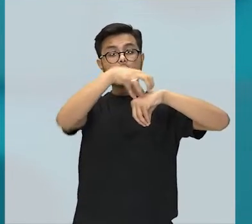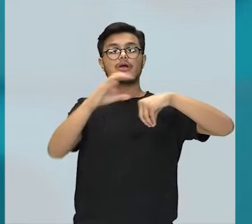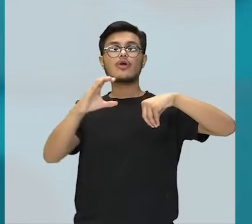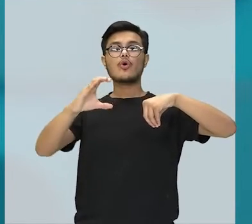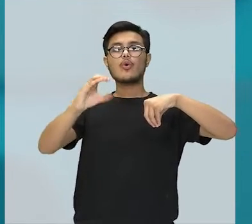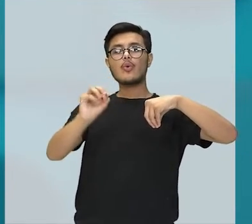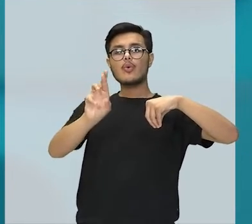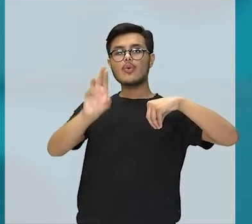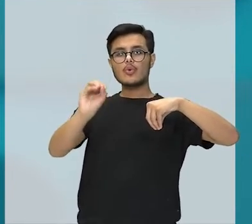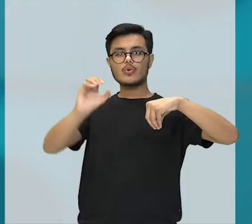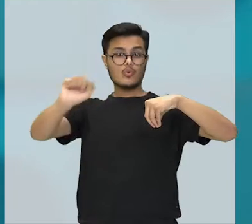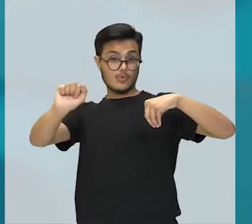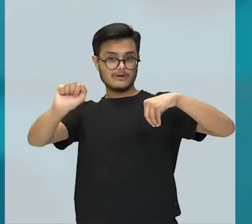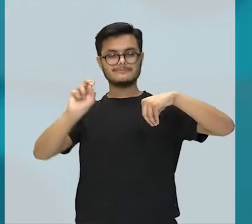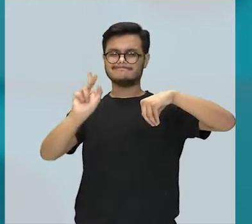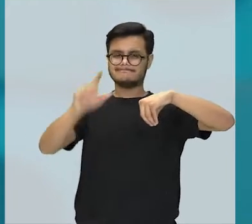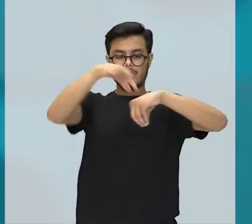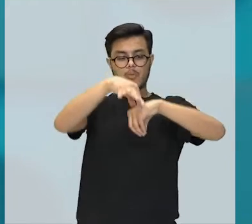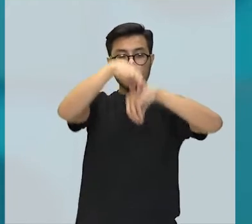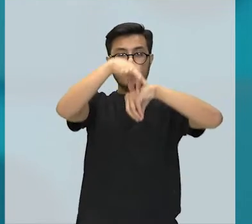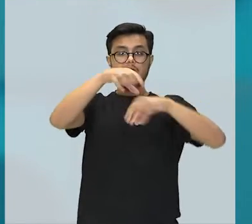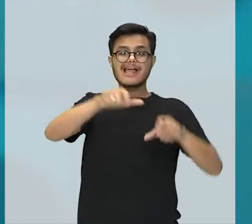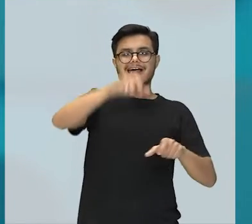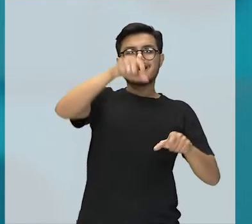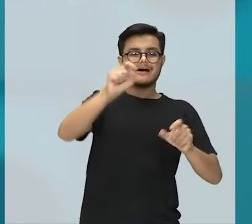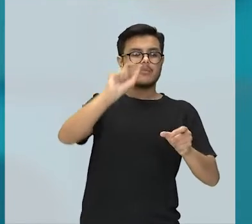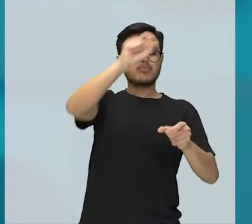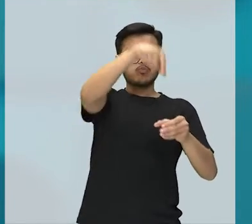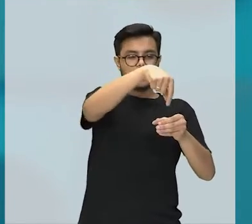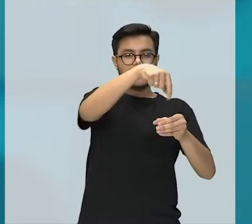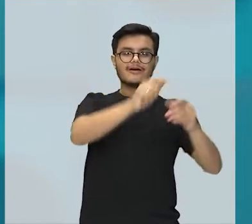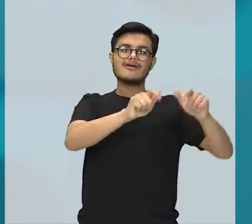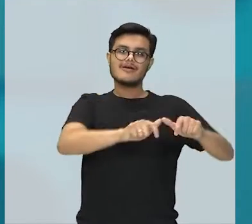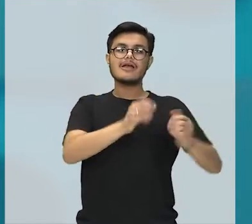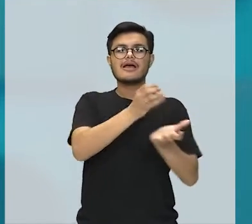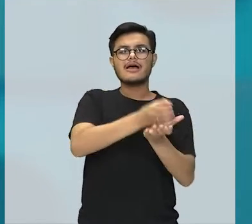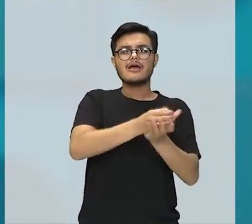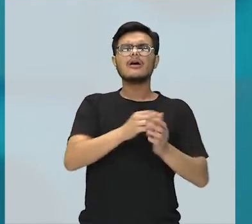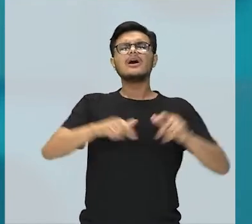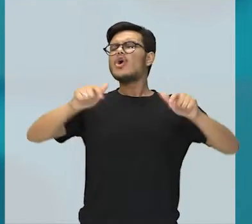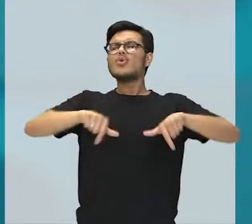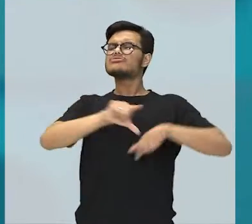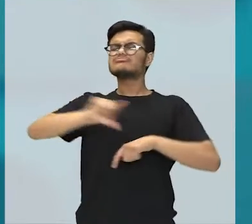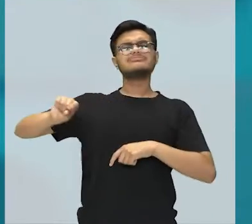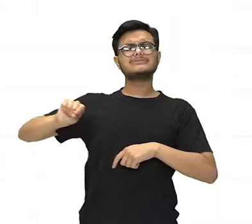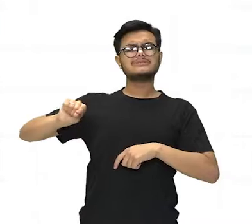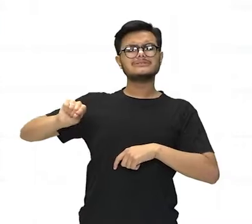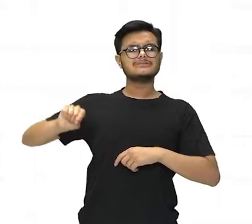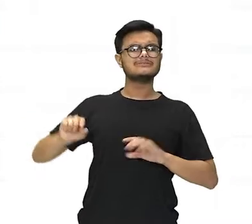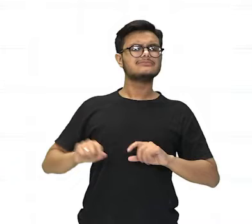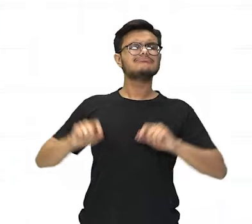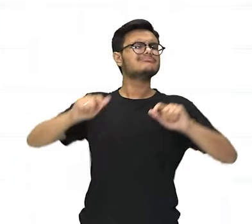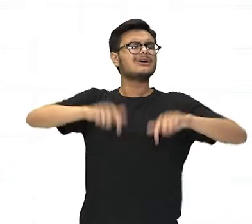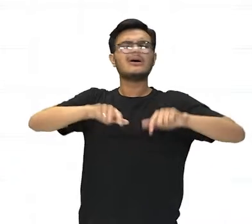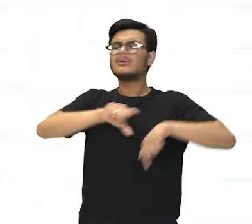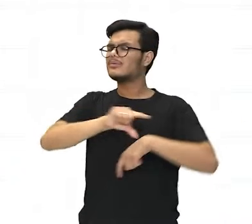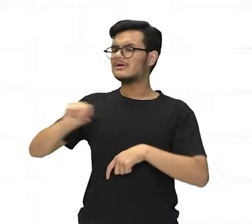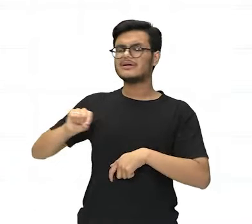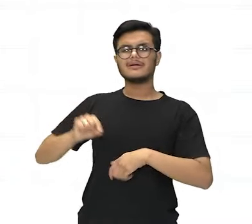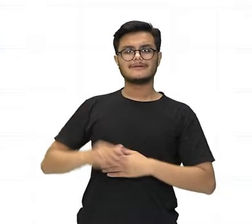parte externa. E logo depois disso, você tem que levar para onde? Vejam aí. Levem a